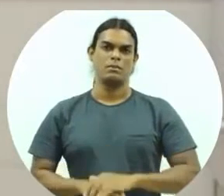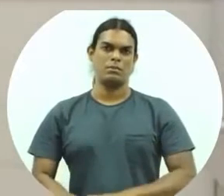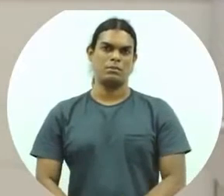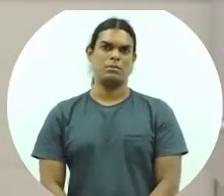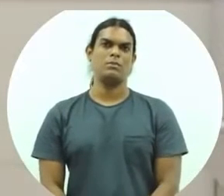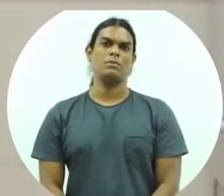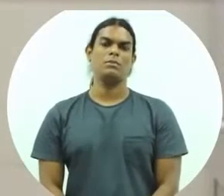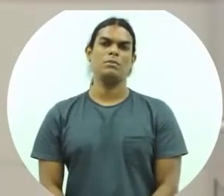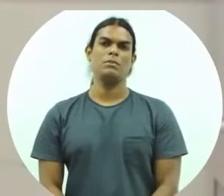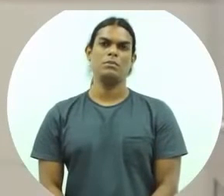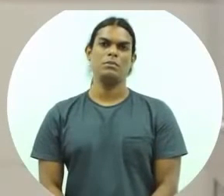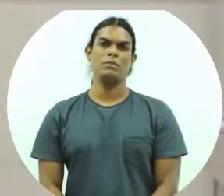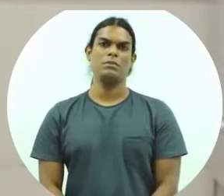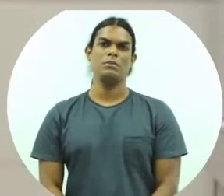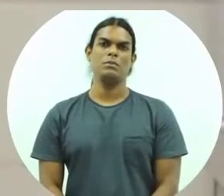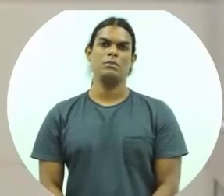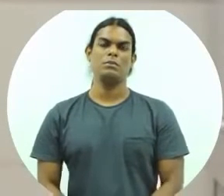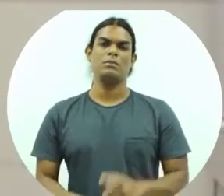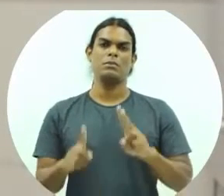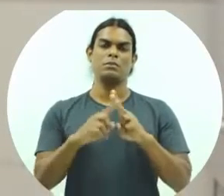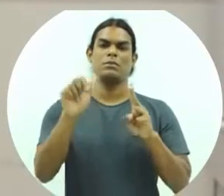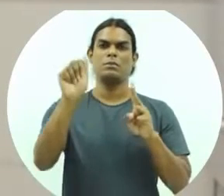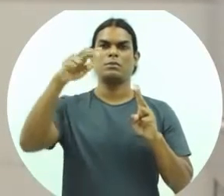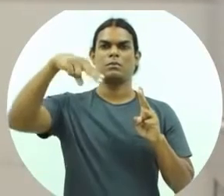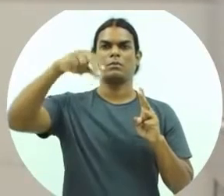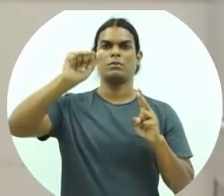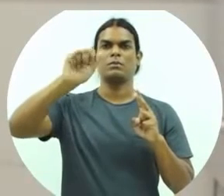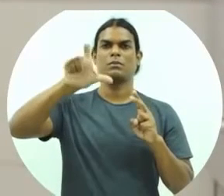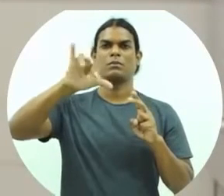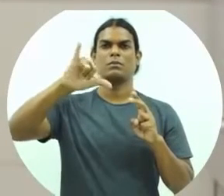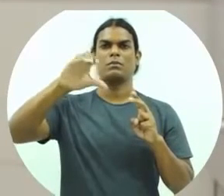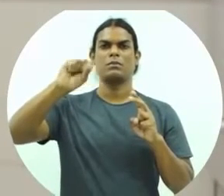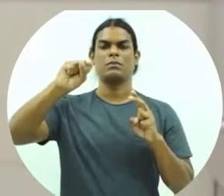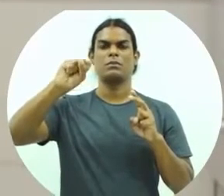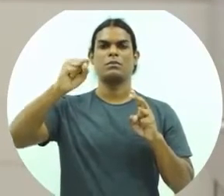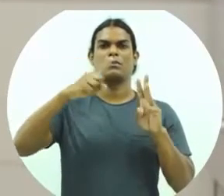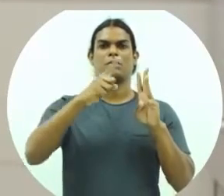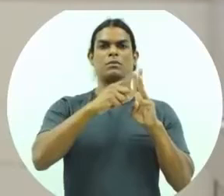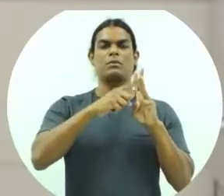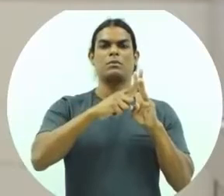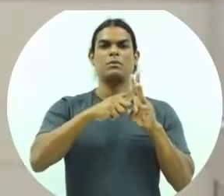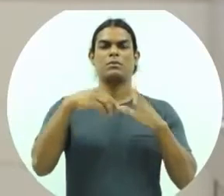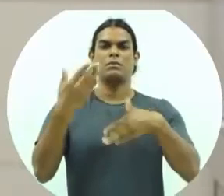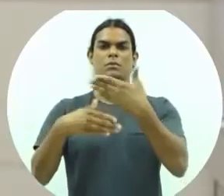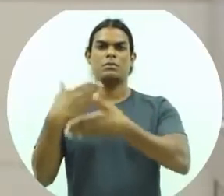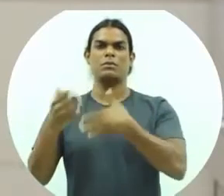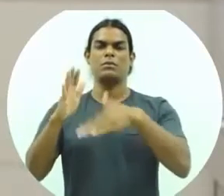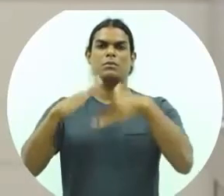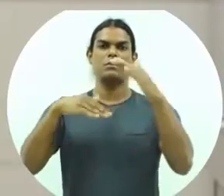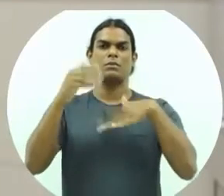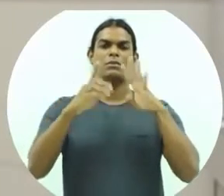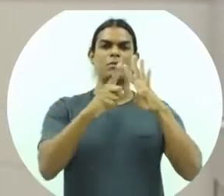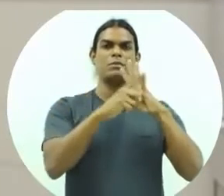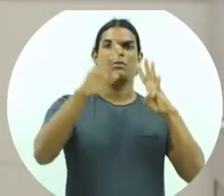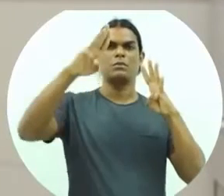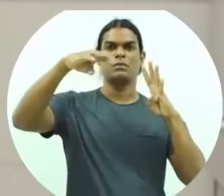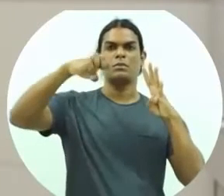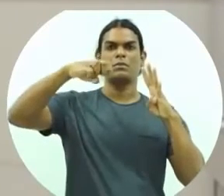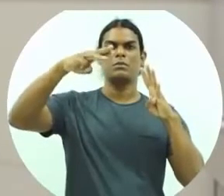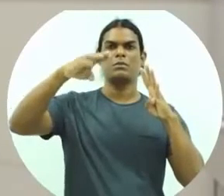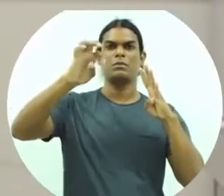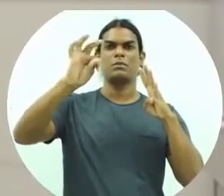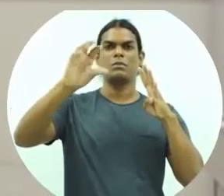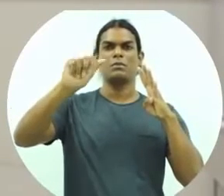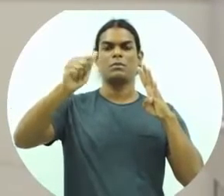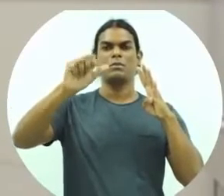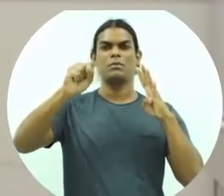análise comportamental, terceiro, desenvolvimento profissional e o quarto, realização de metas e resultados.